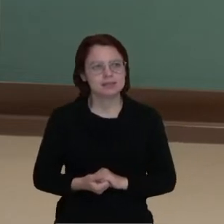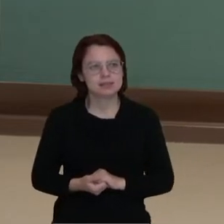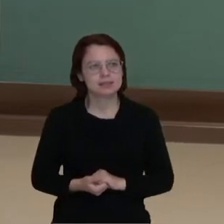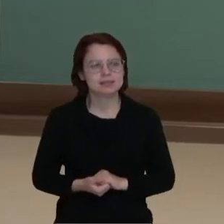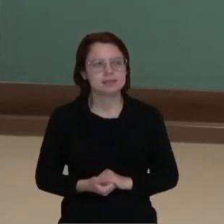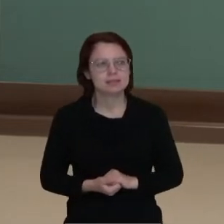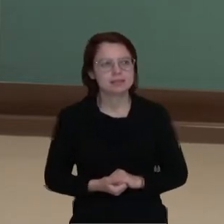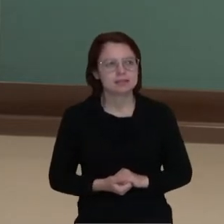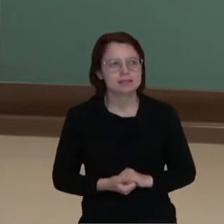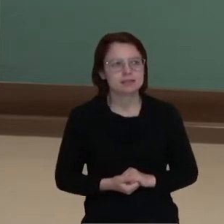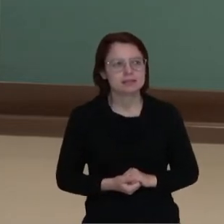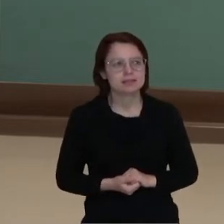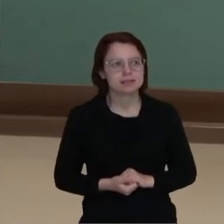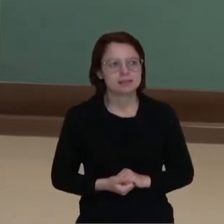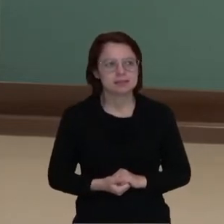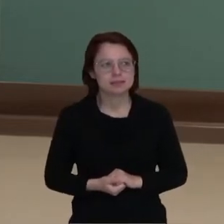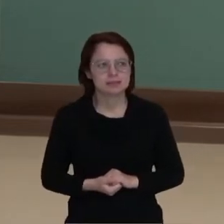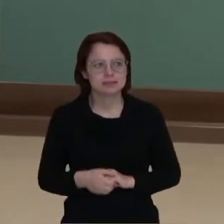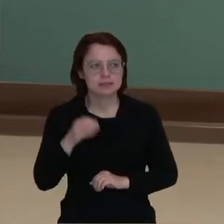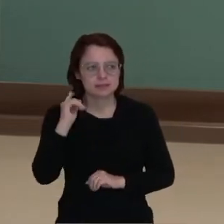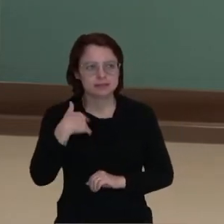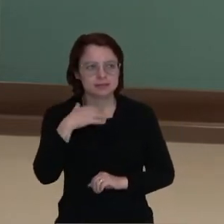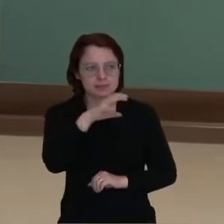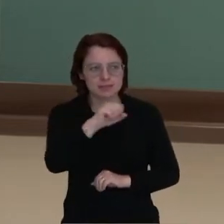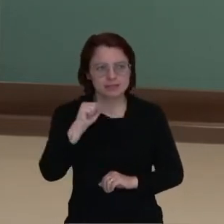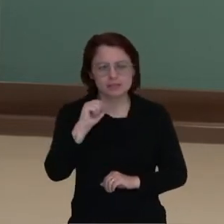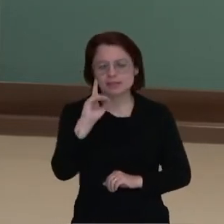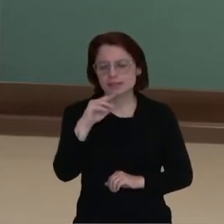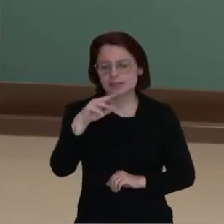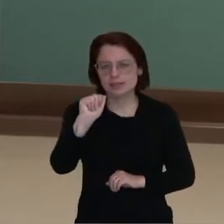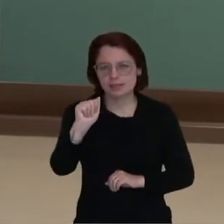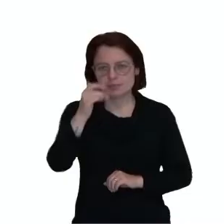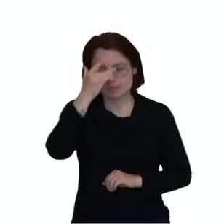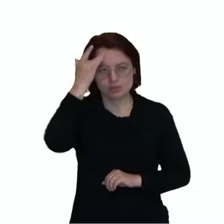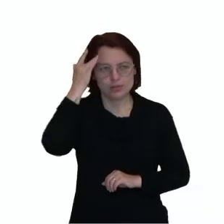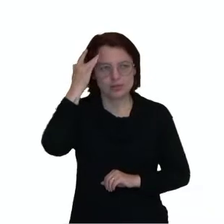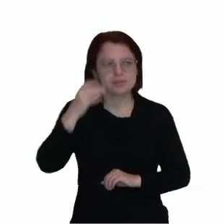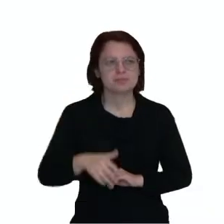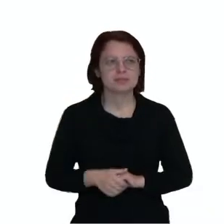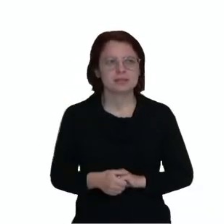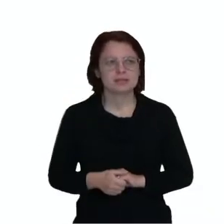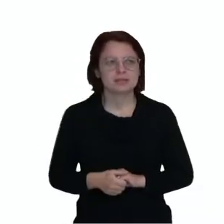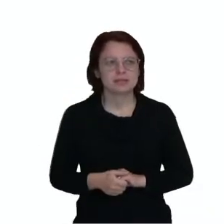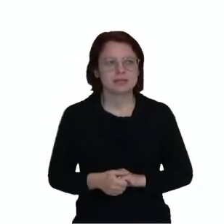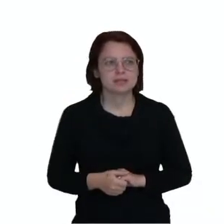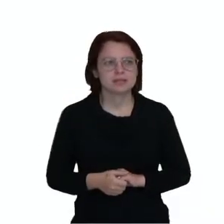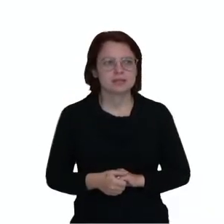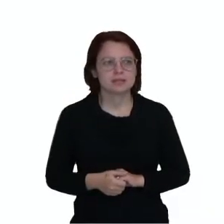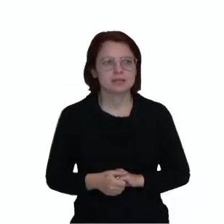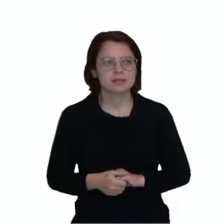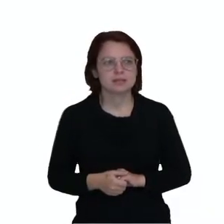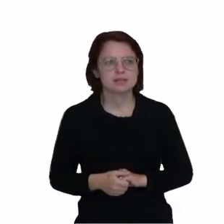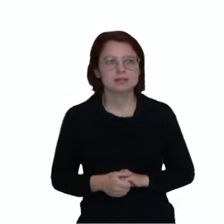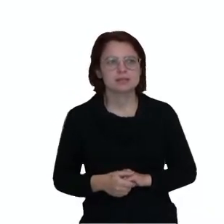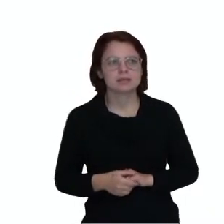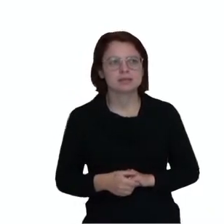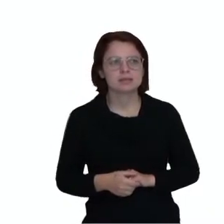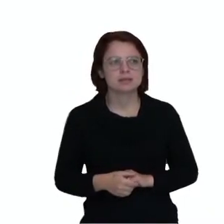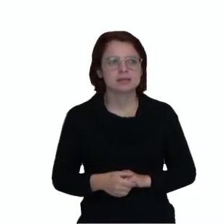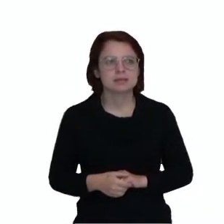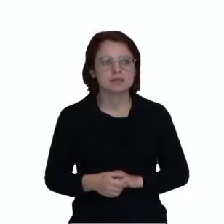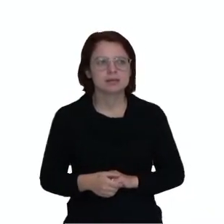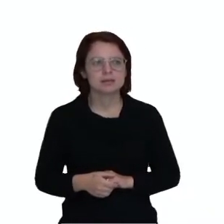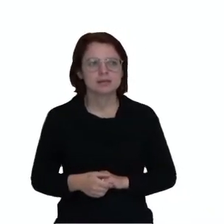eu pegar o DNA das pessoas, né? E acomodar uma linha de 40 quilômetros em uma bola de